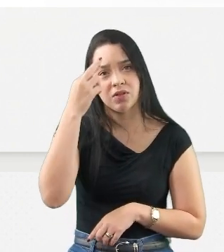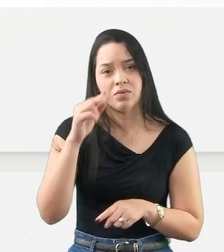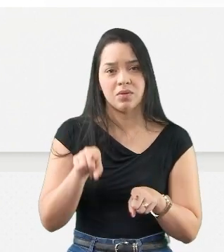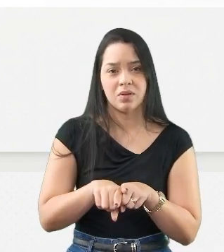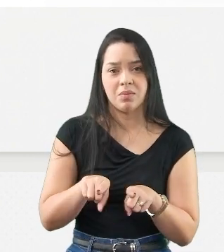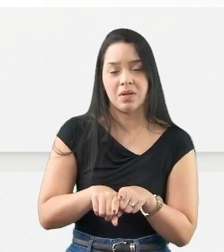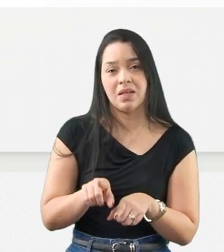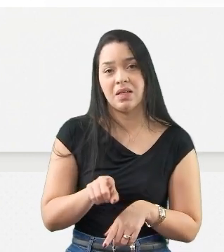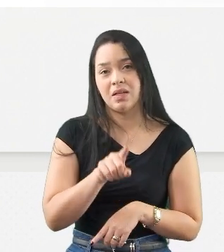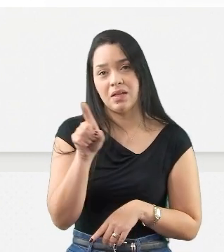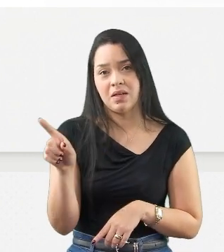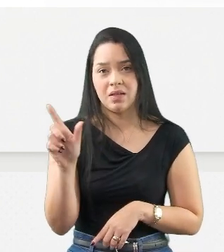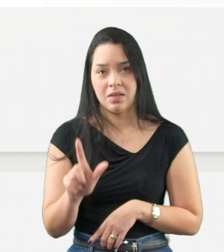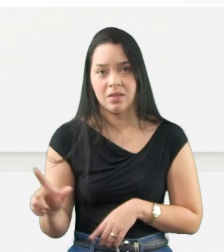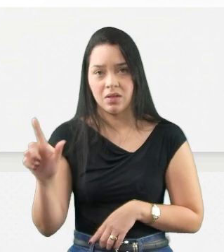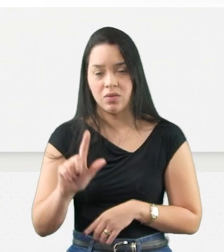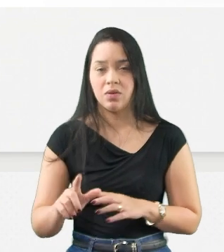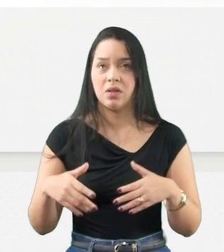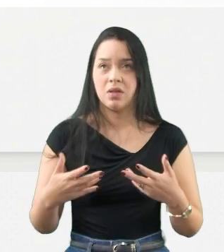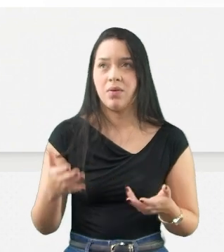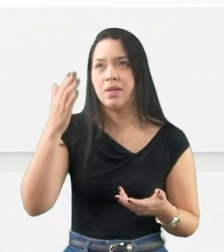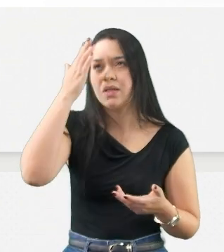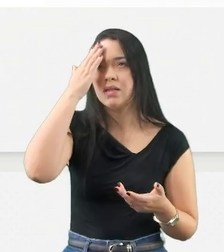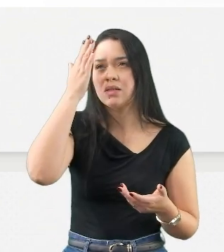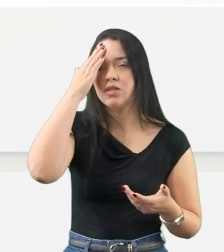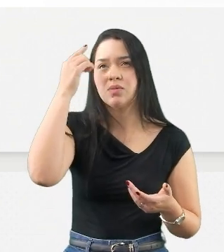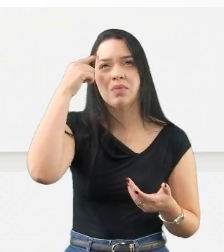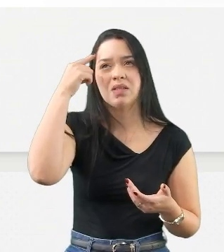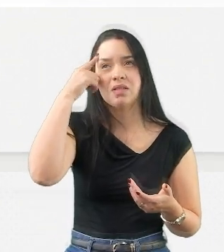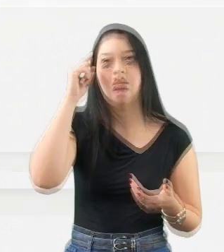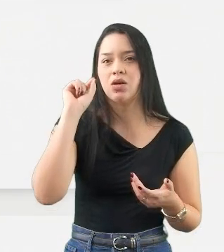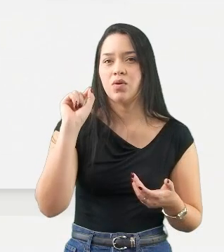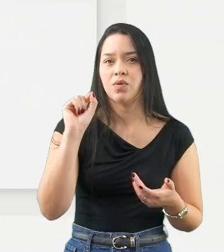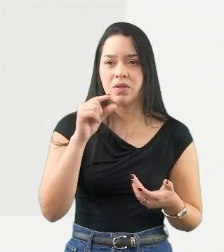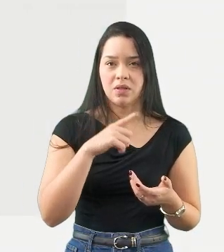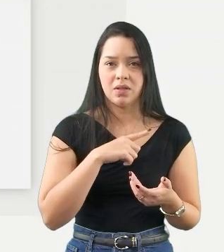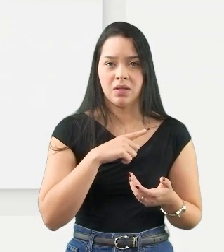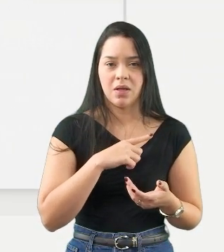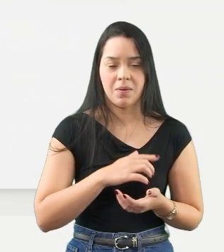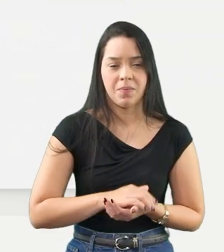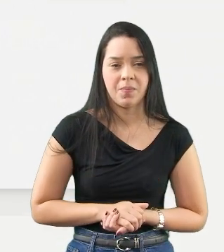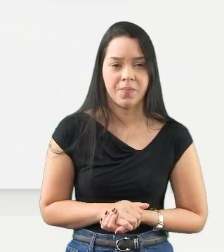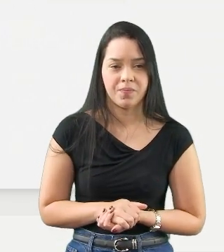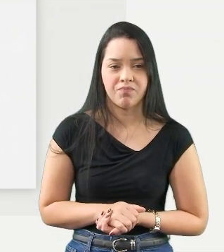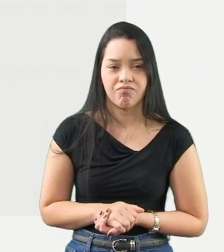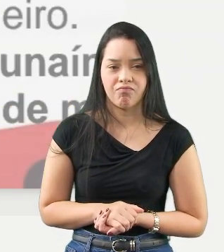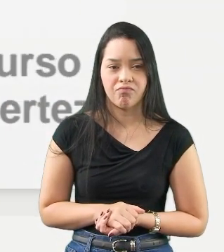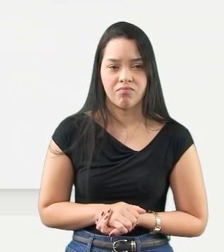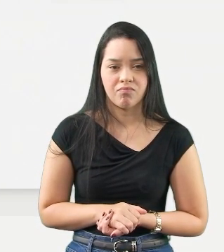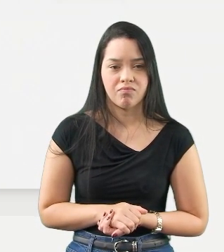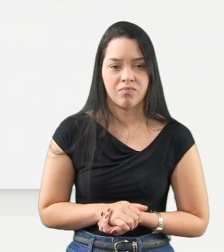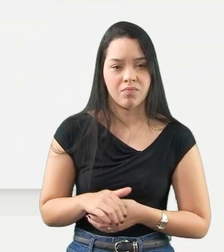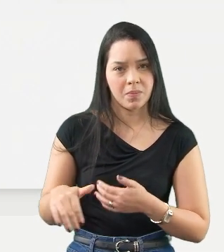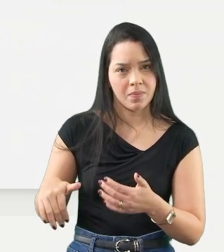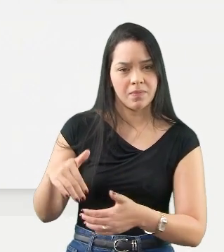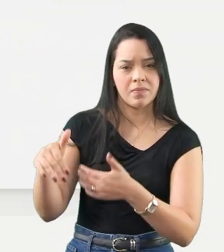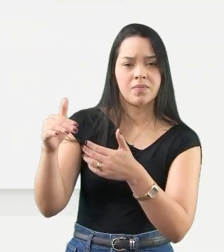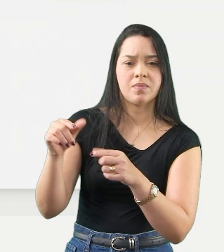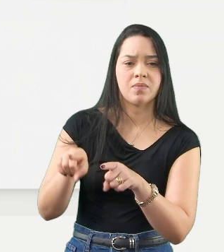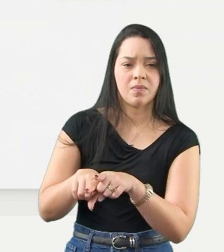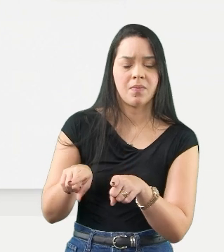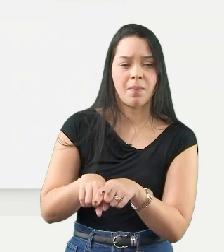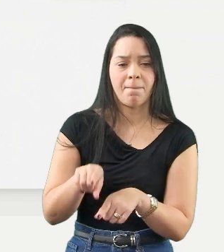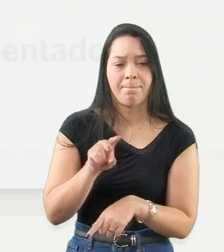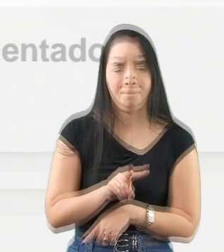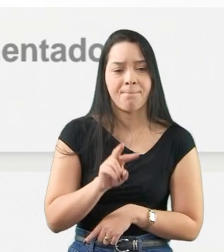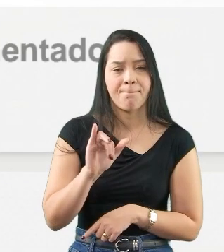lá na literatura. Então é interessante a gente pensar dessa forma também. E aí, avançando um pouco mais, a gente vai